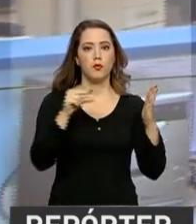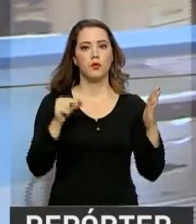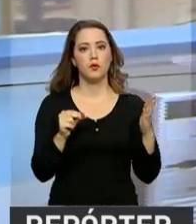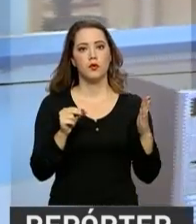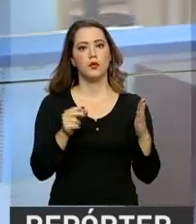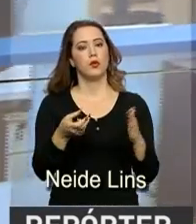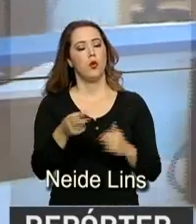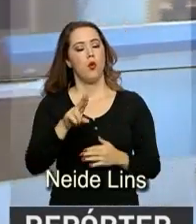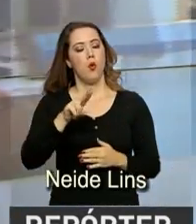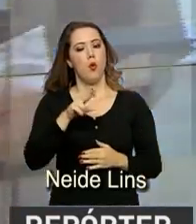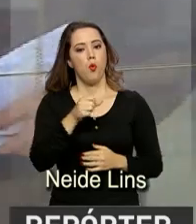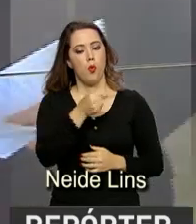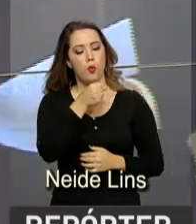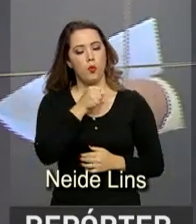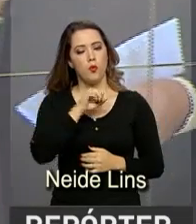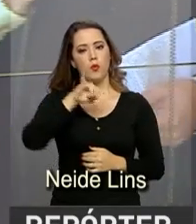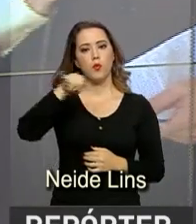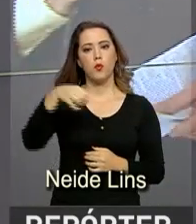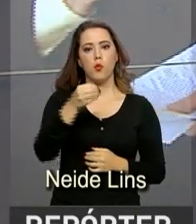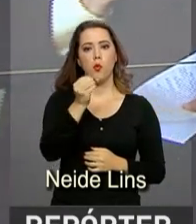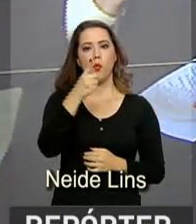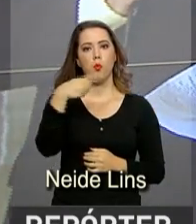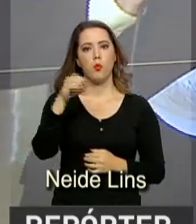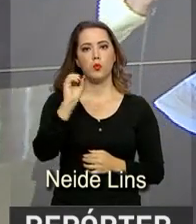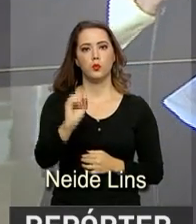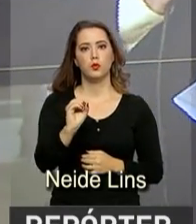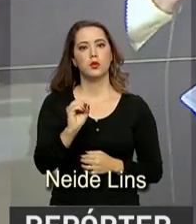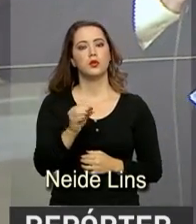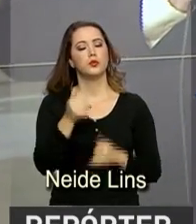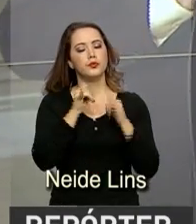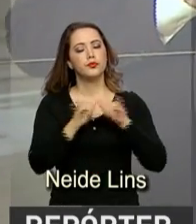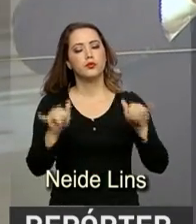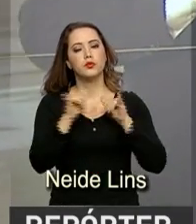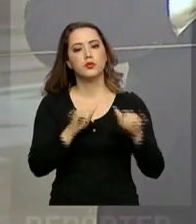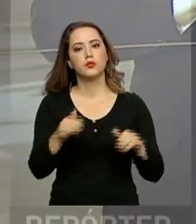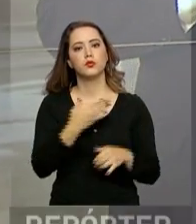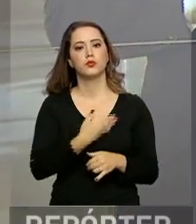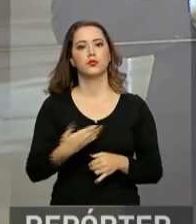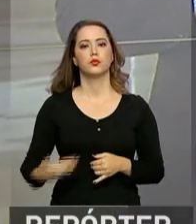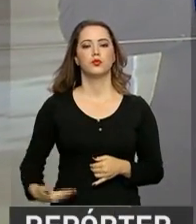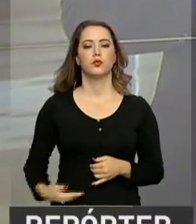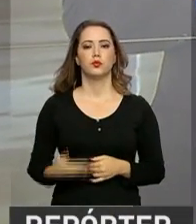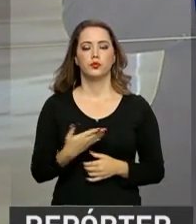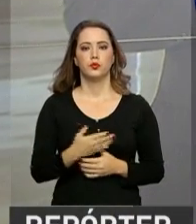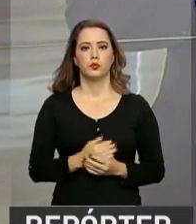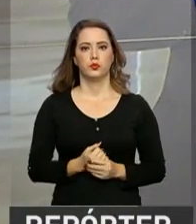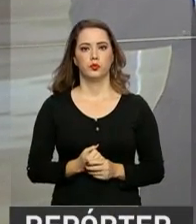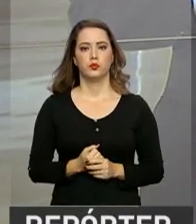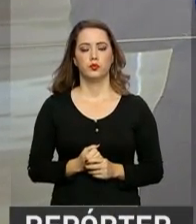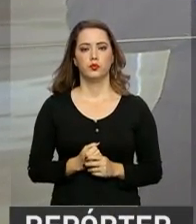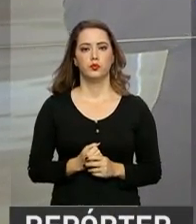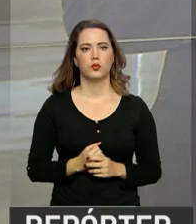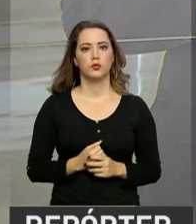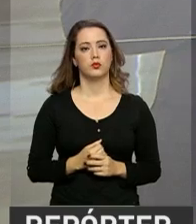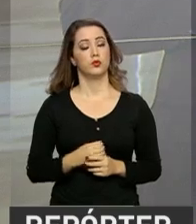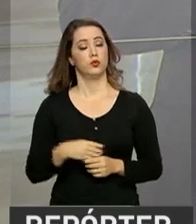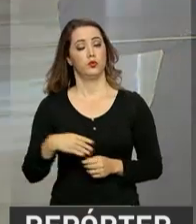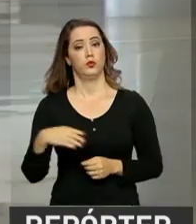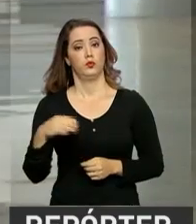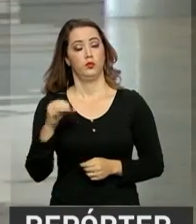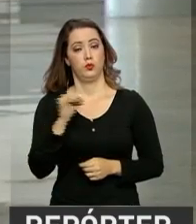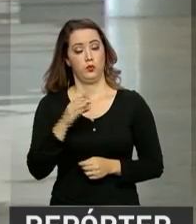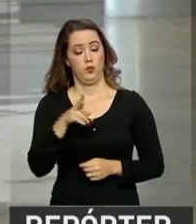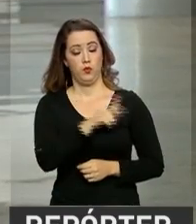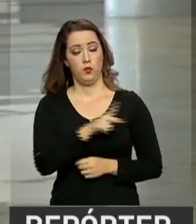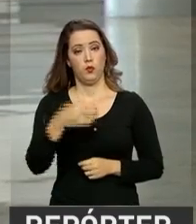Planalto conversar mais uma vez com João Pedro Neto que traz as informações pra gente João oi olha o Presidente